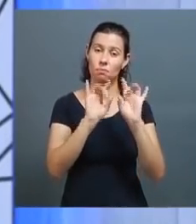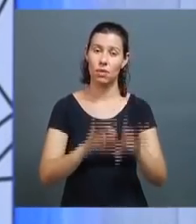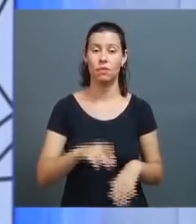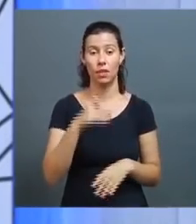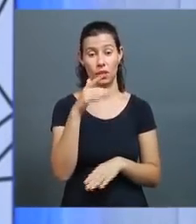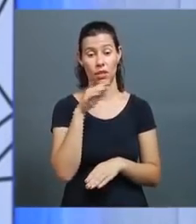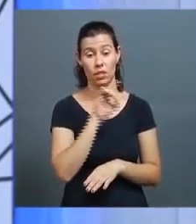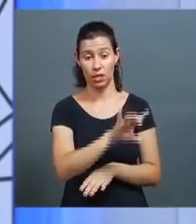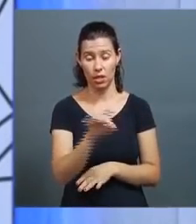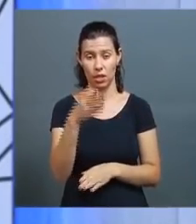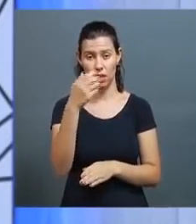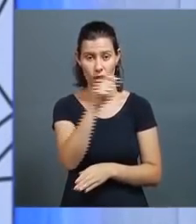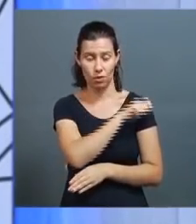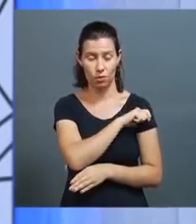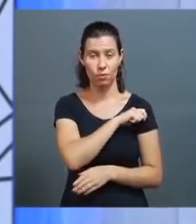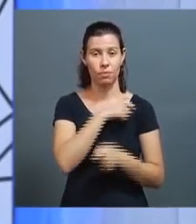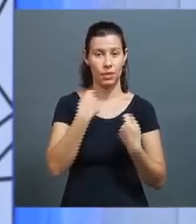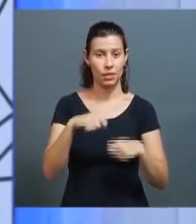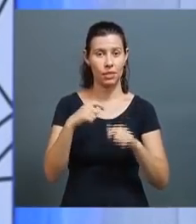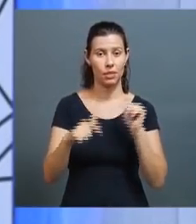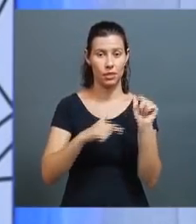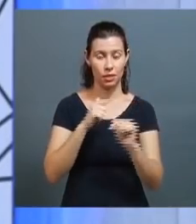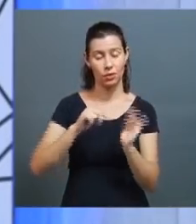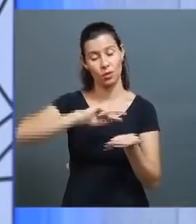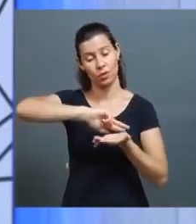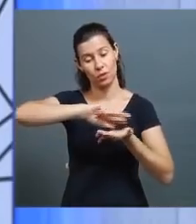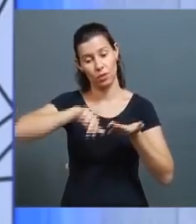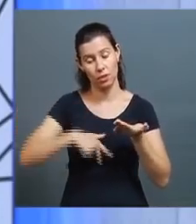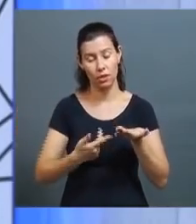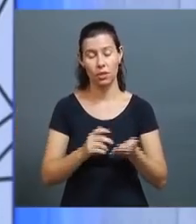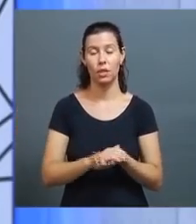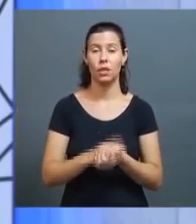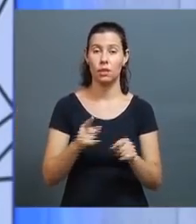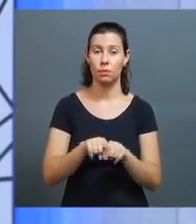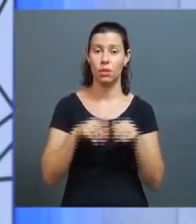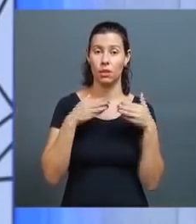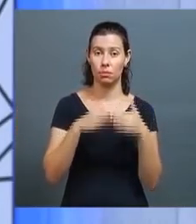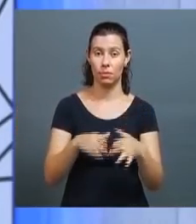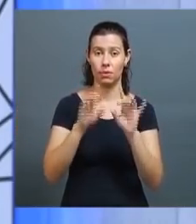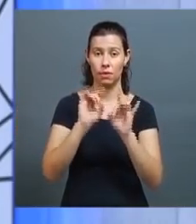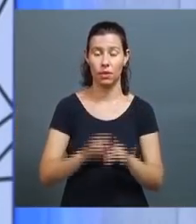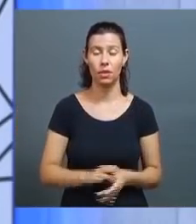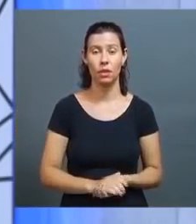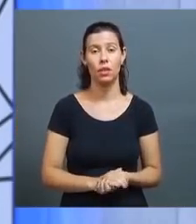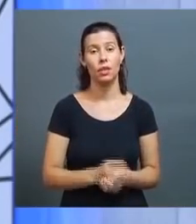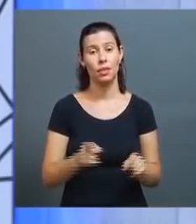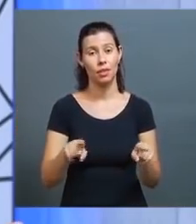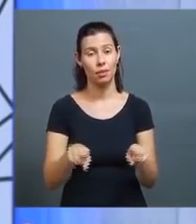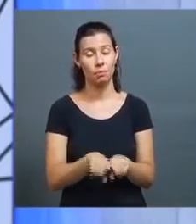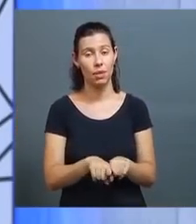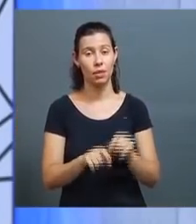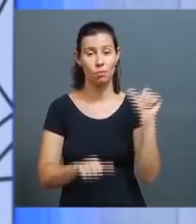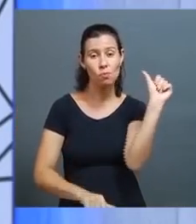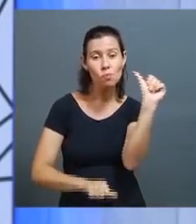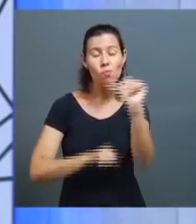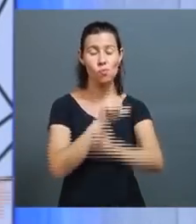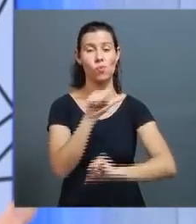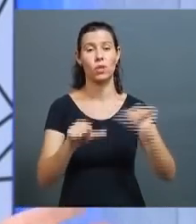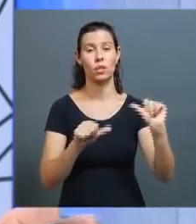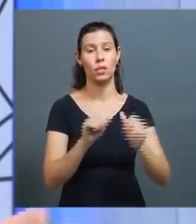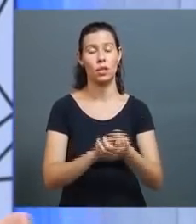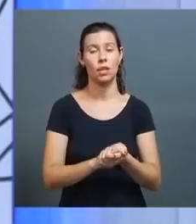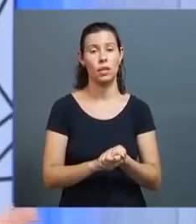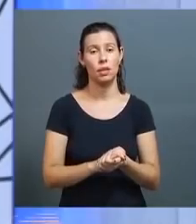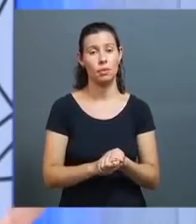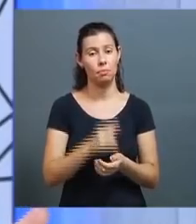então ela tem que trabalhar com essa diversidade, com essa especificidade. E isso é quebra de paradigma, né? A escola sair de um